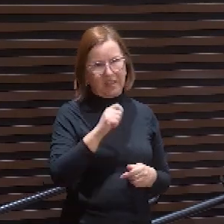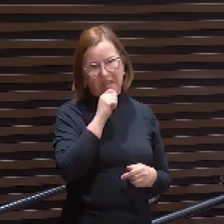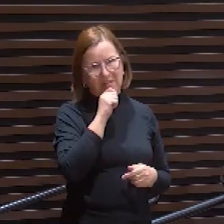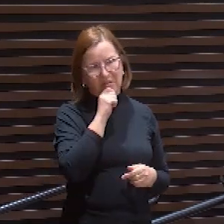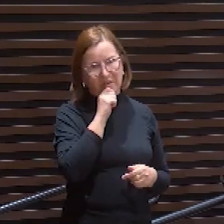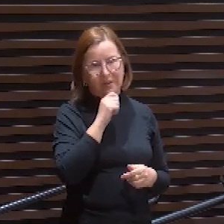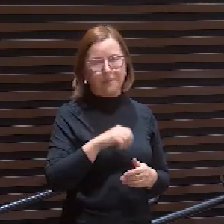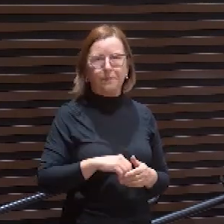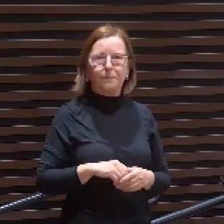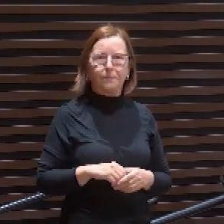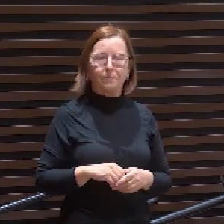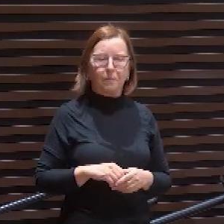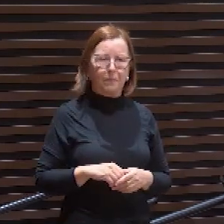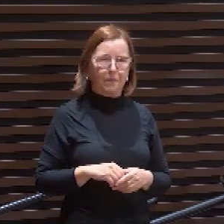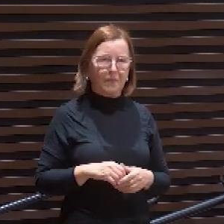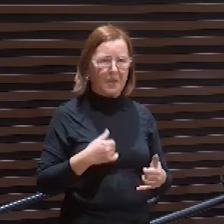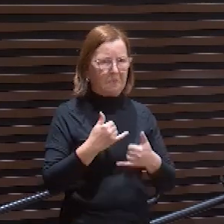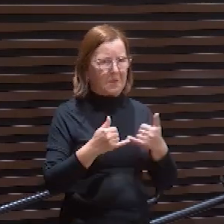de adoração.